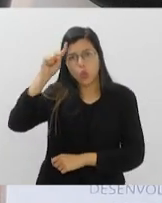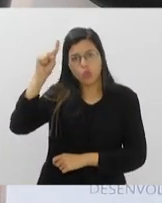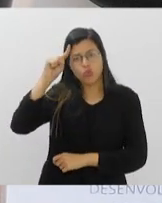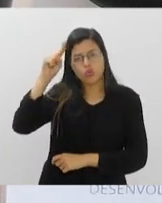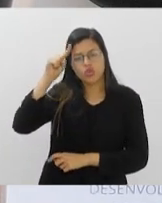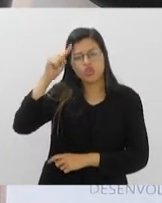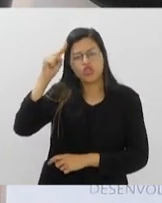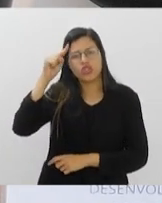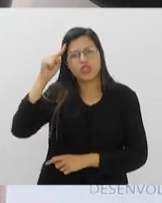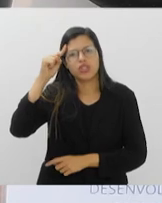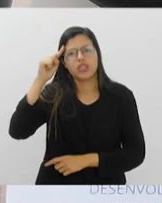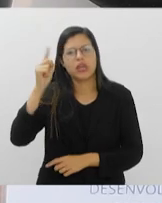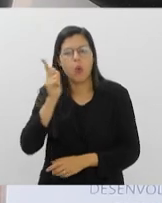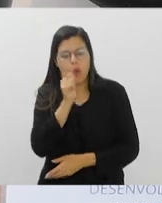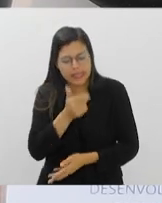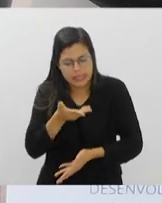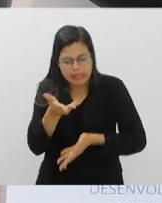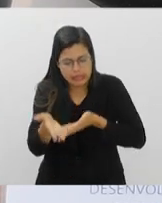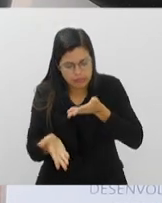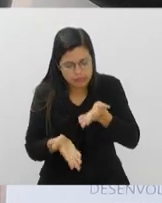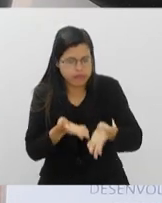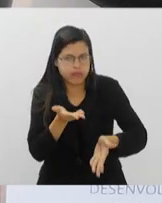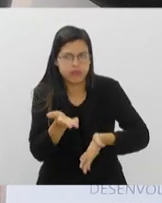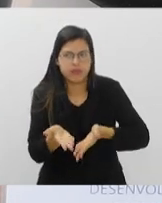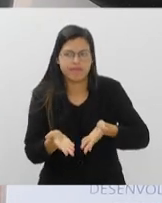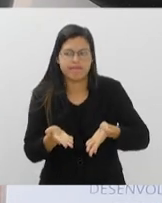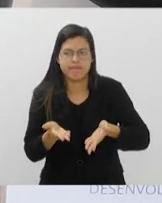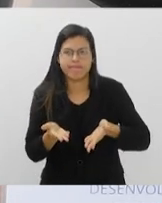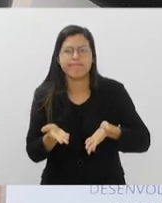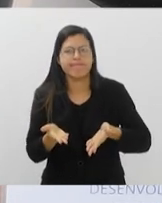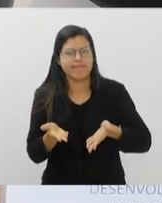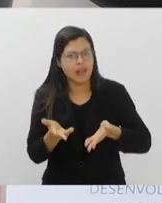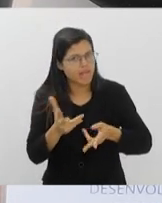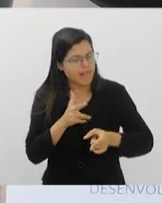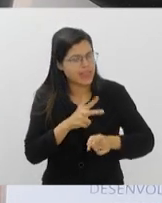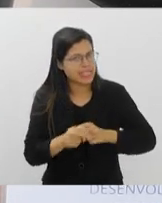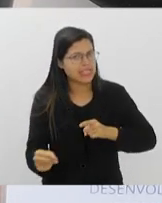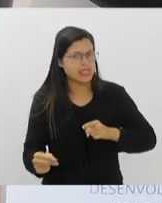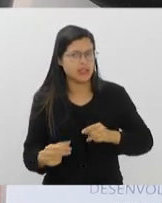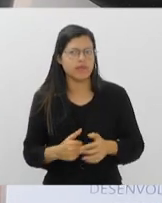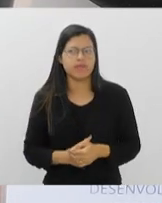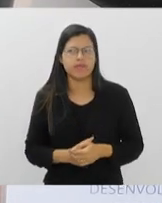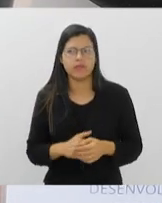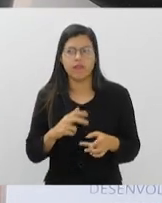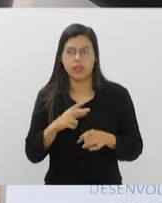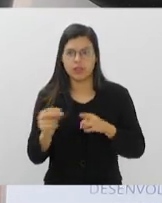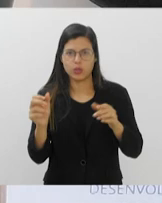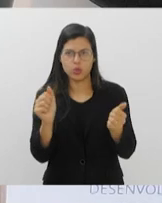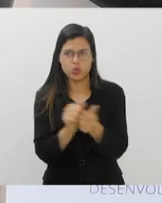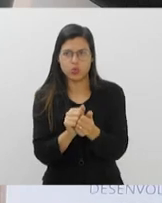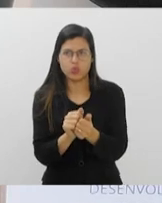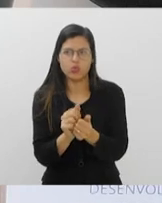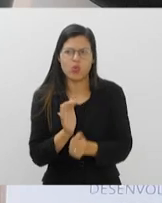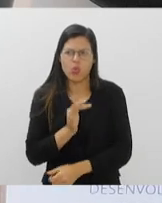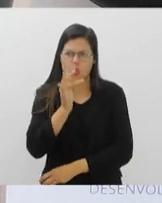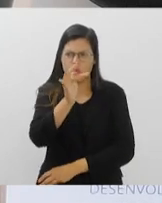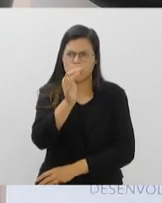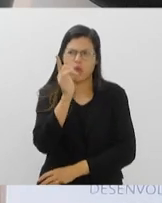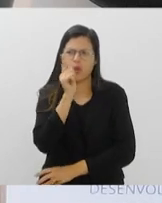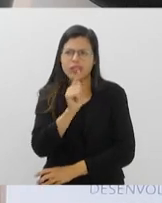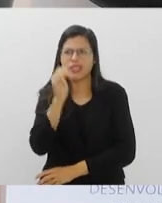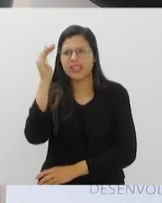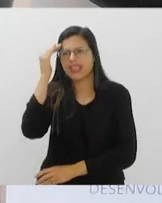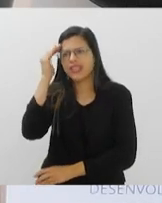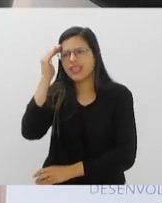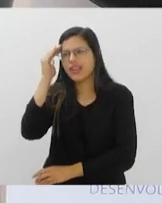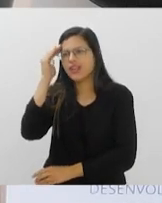dia para poder superar né e superar junto lá na frente eles vão conseguir entender